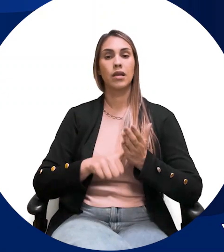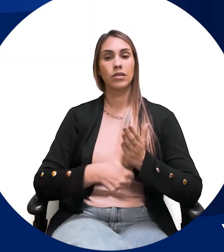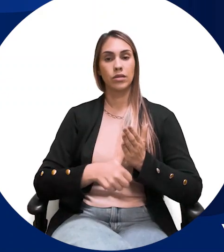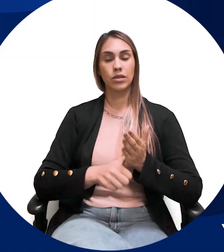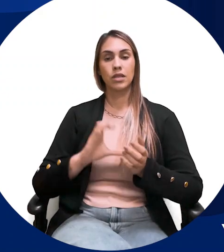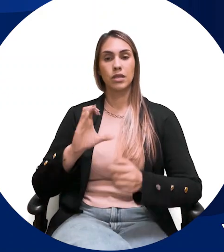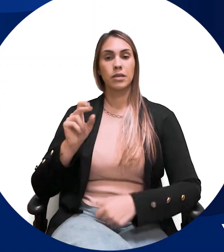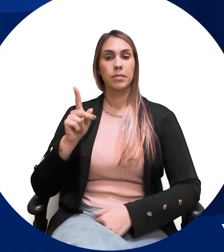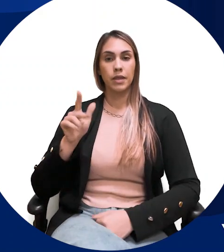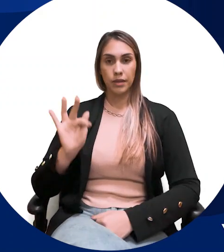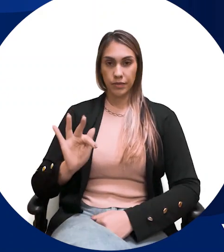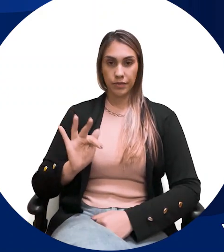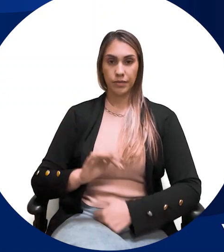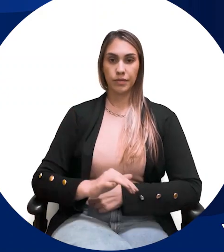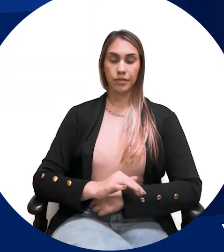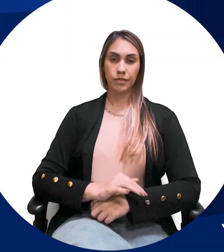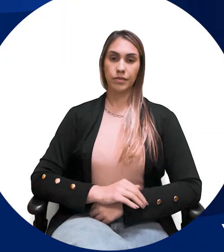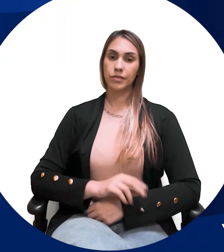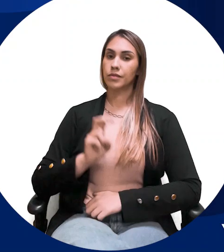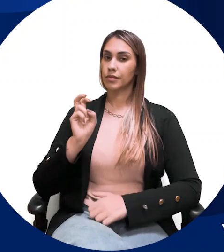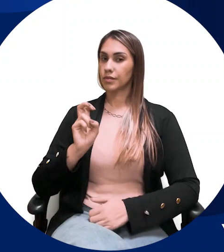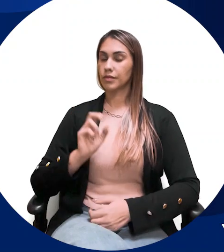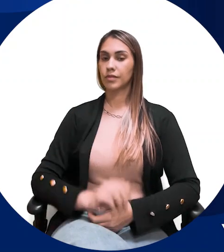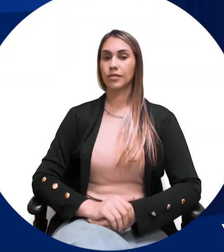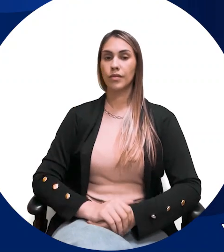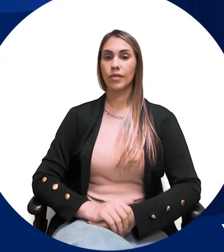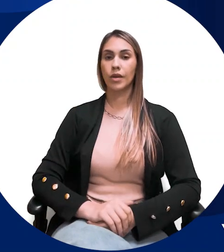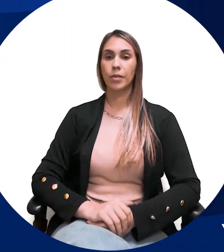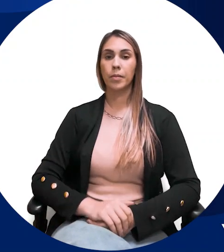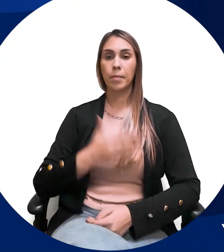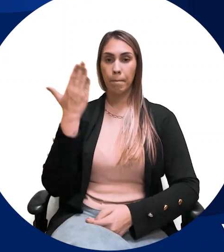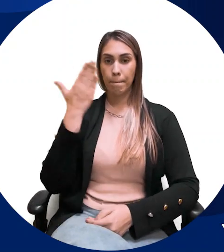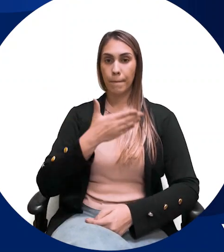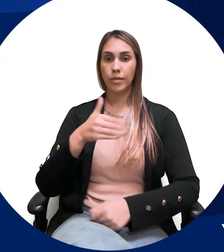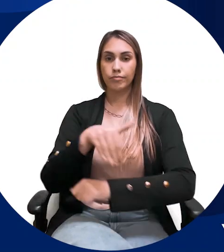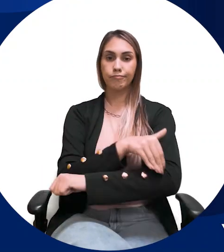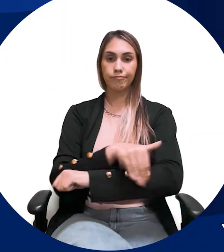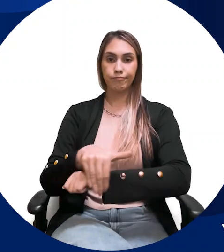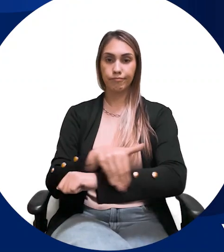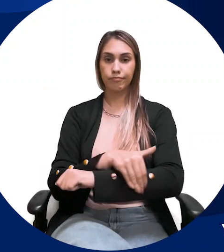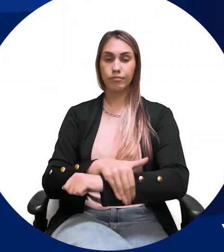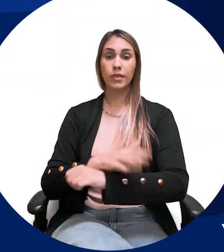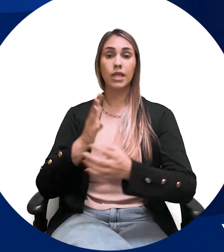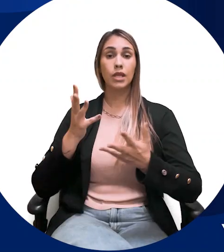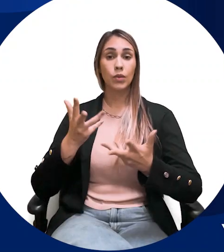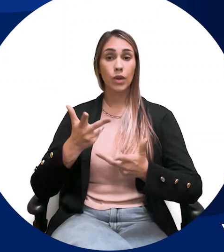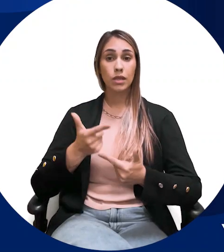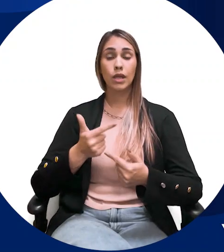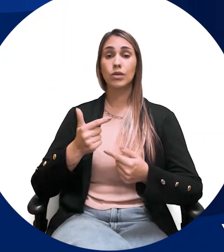anos, RG e CPF, ou CNH. 5. Comprovante de residência nominal e